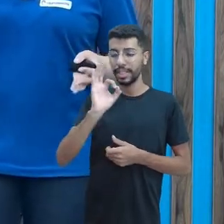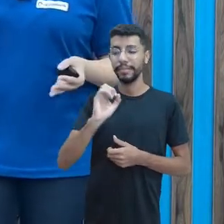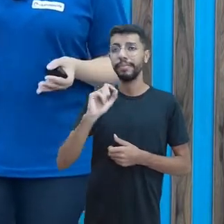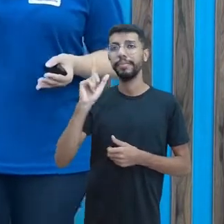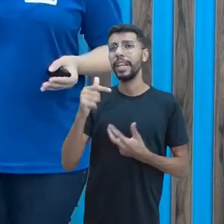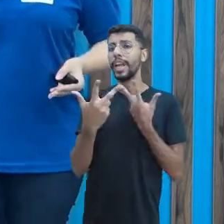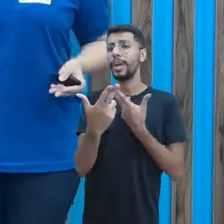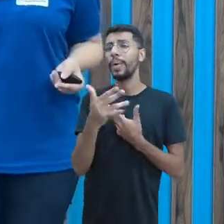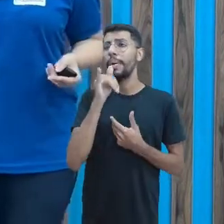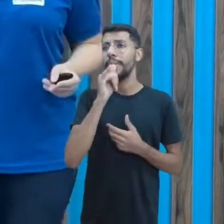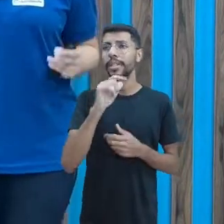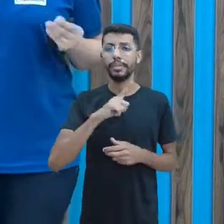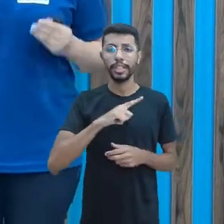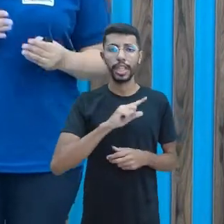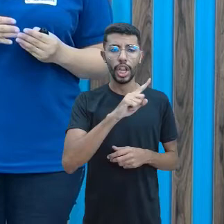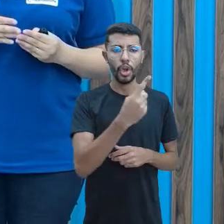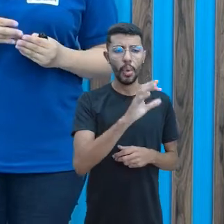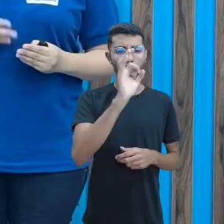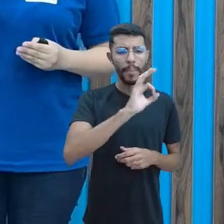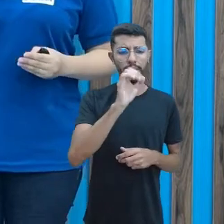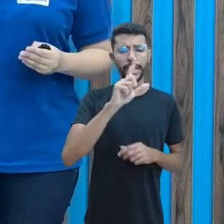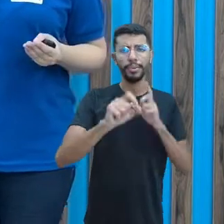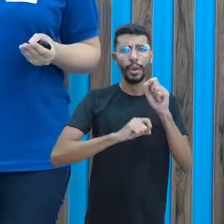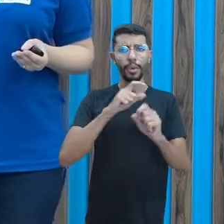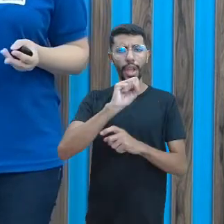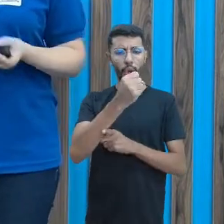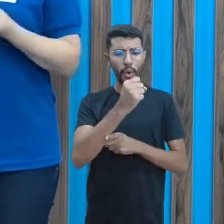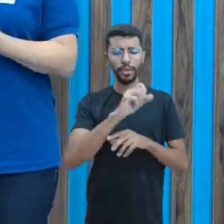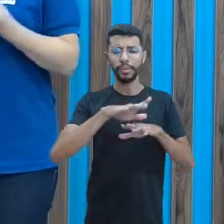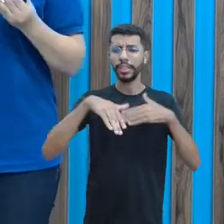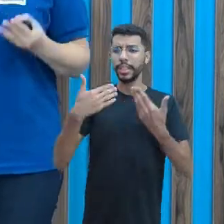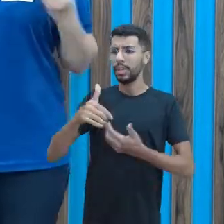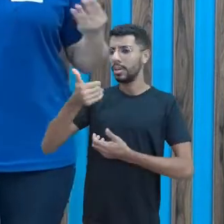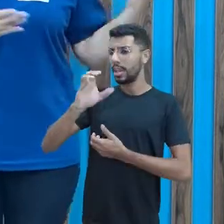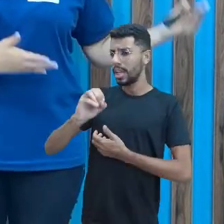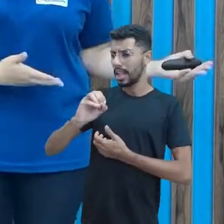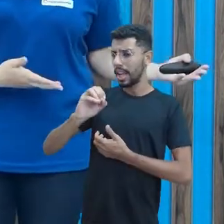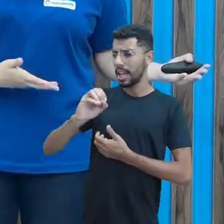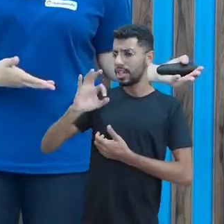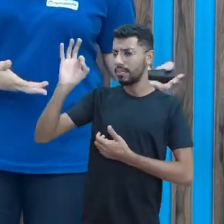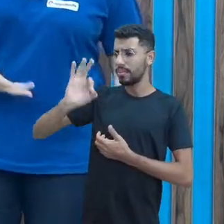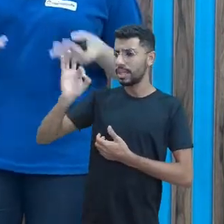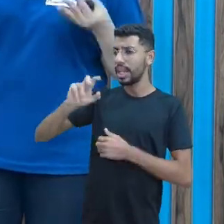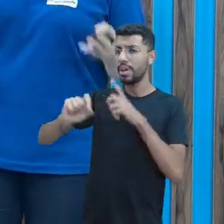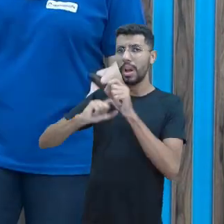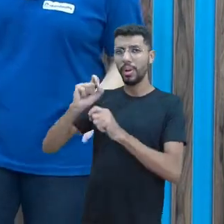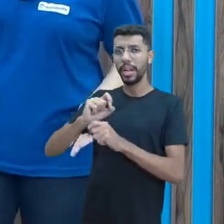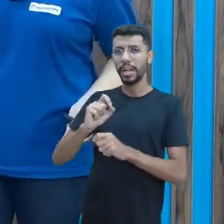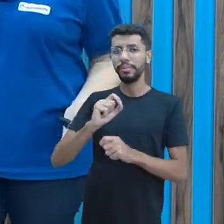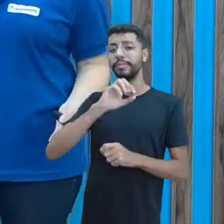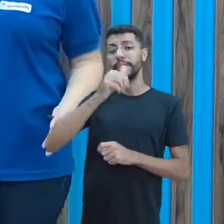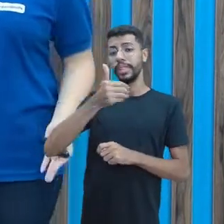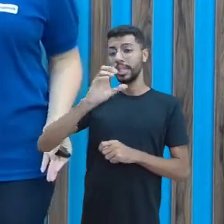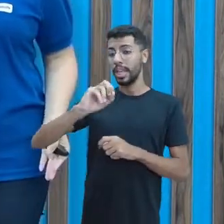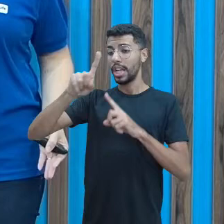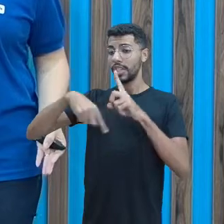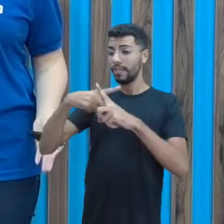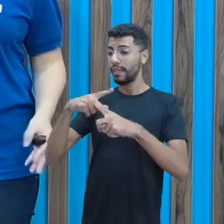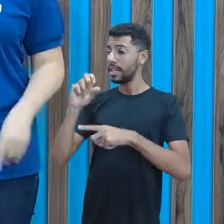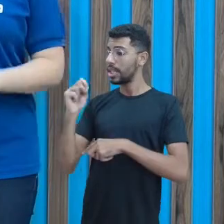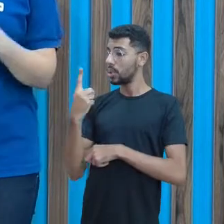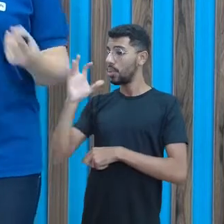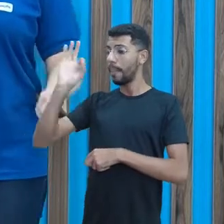raciocínio. Se a gente tem 1%, que é 8, 10% é 10 vezes 1%, né? Então, também poderia ser pensado desse